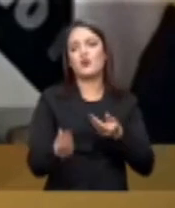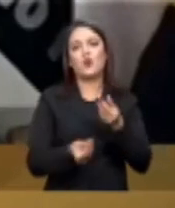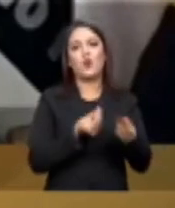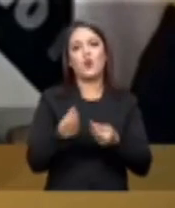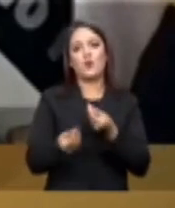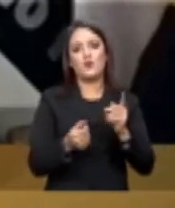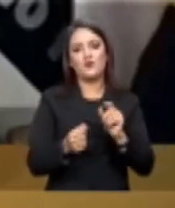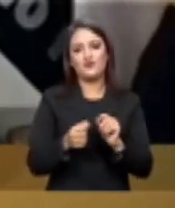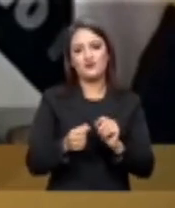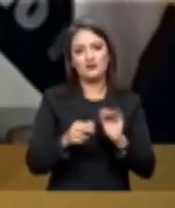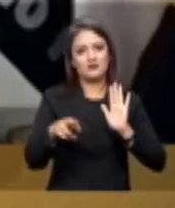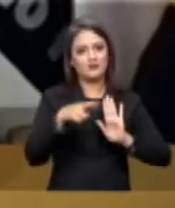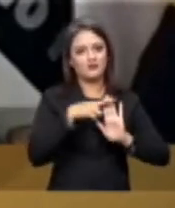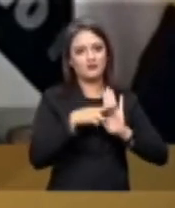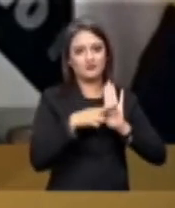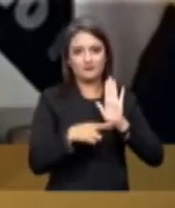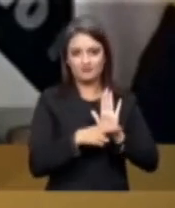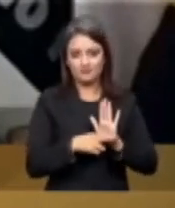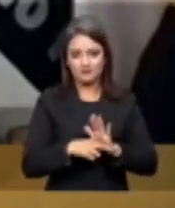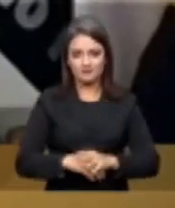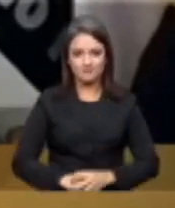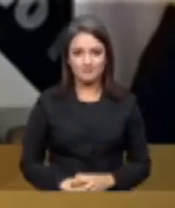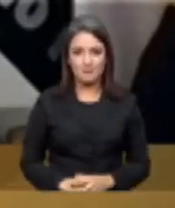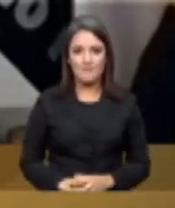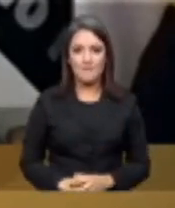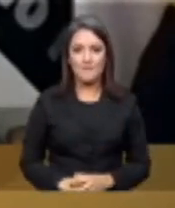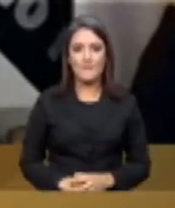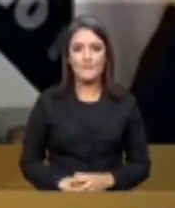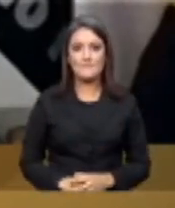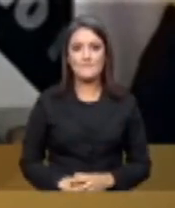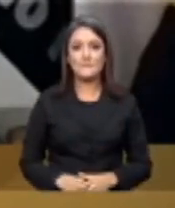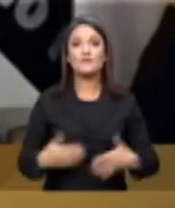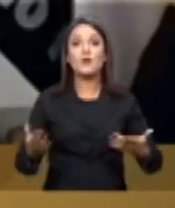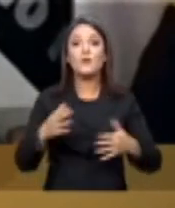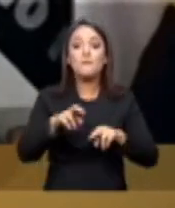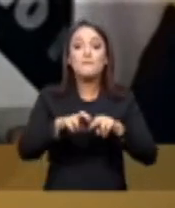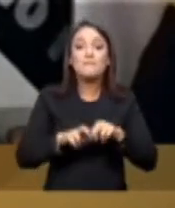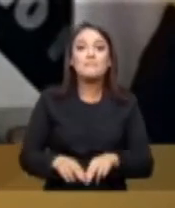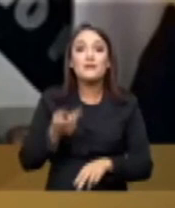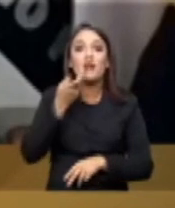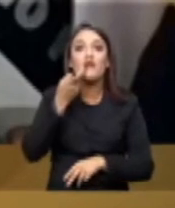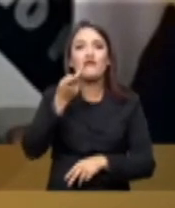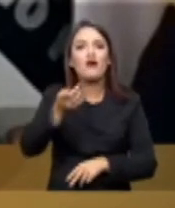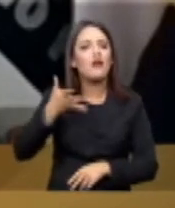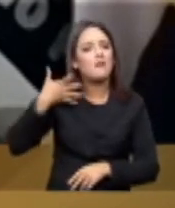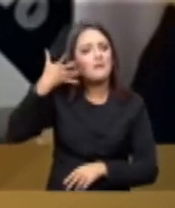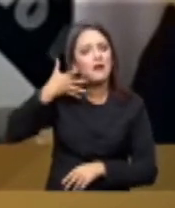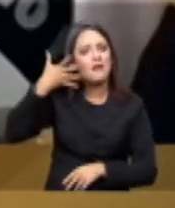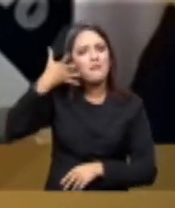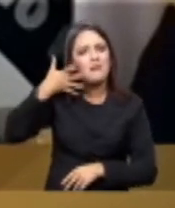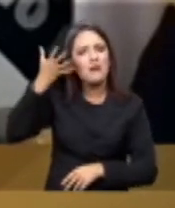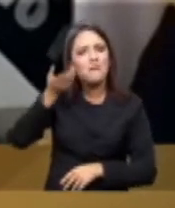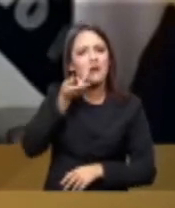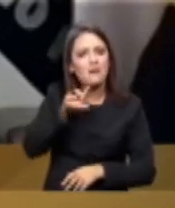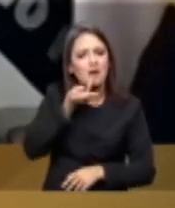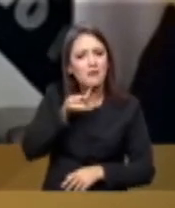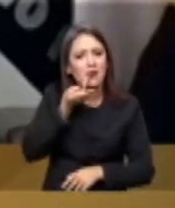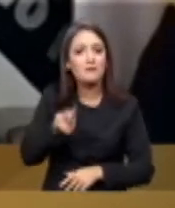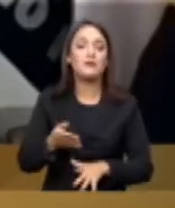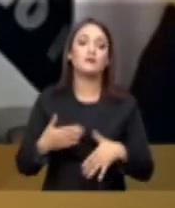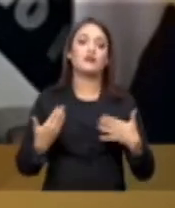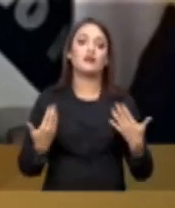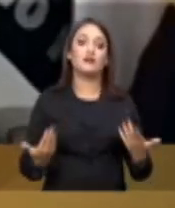como regra para a nossa civilização. Por meio da palavra ou do discurso contínuo, os